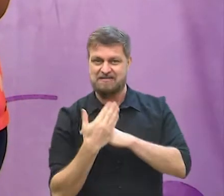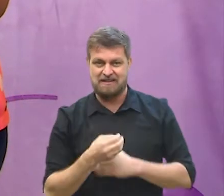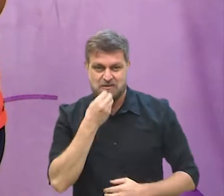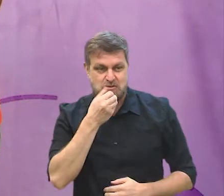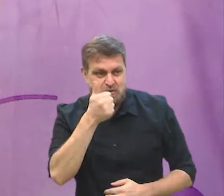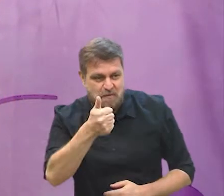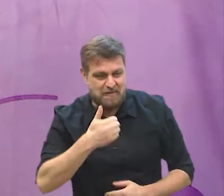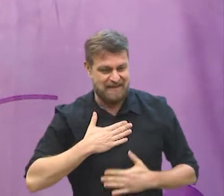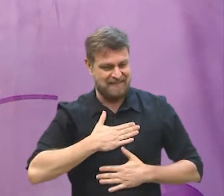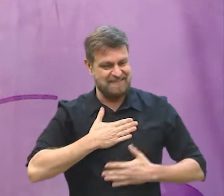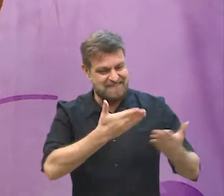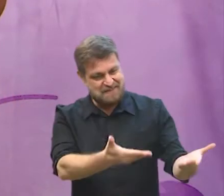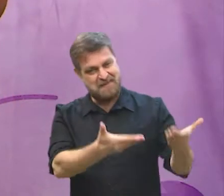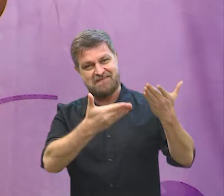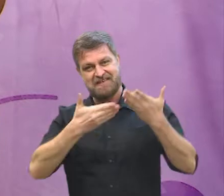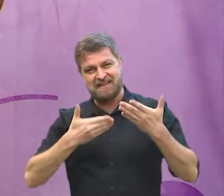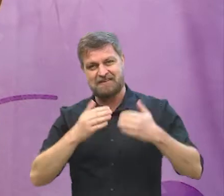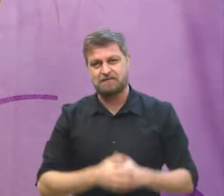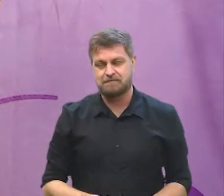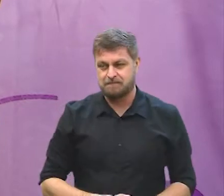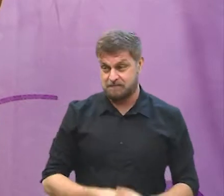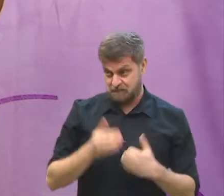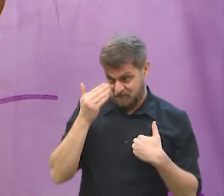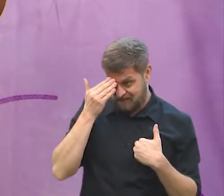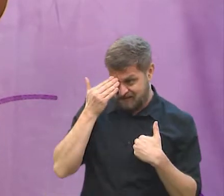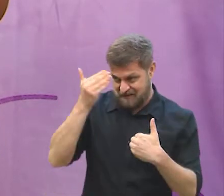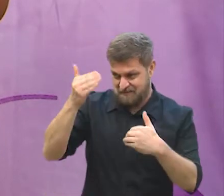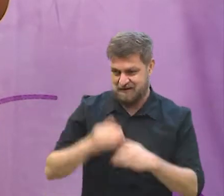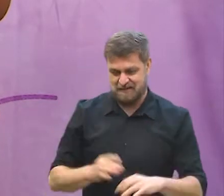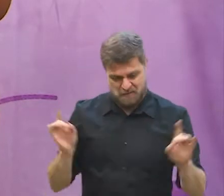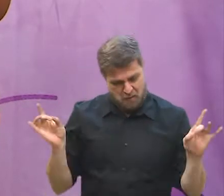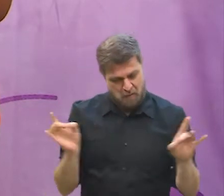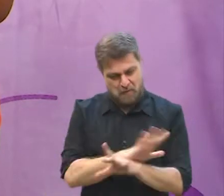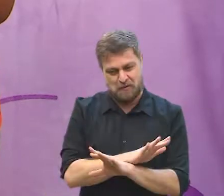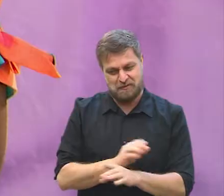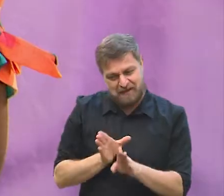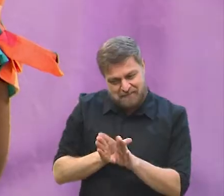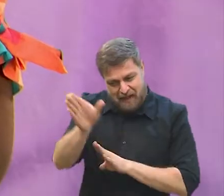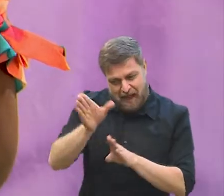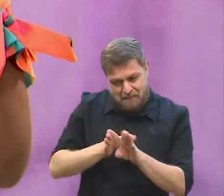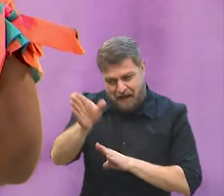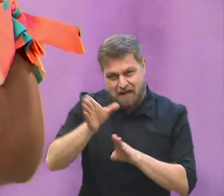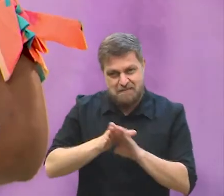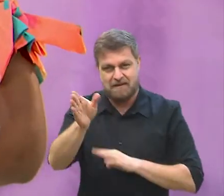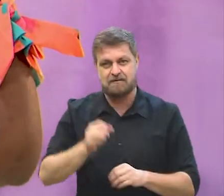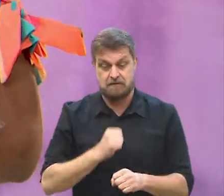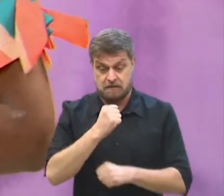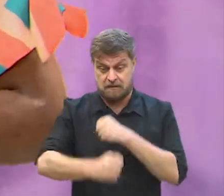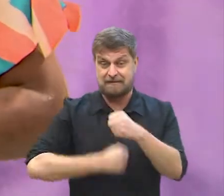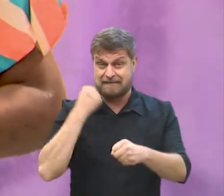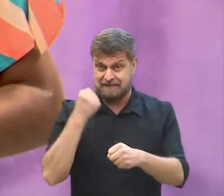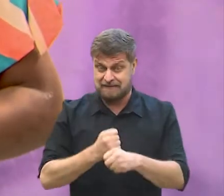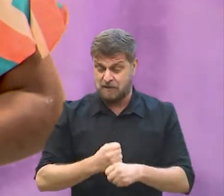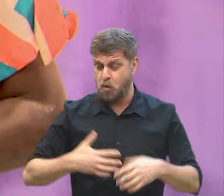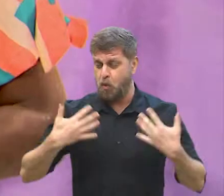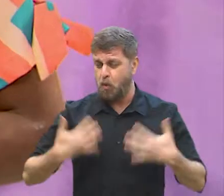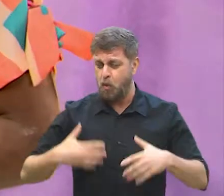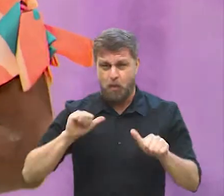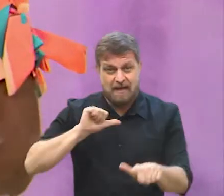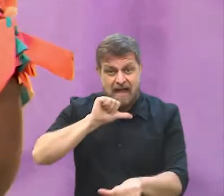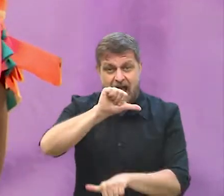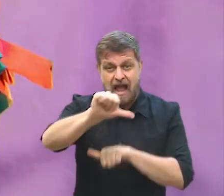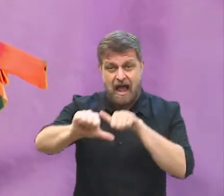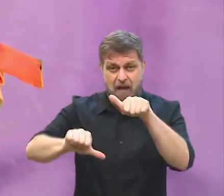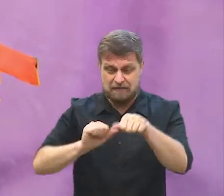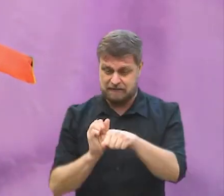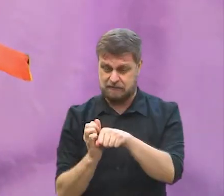Seja bem-vindo. Muito obrigado, estou à sua disposição. Nivaldo, olha, esse ano foi um ano de mudanças por conta